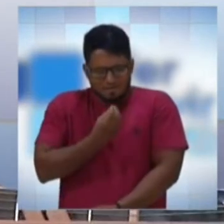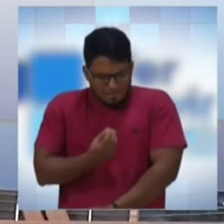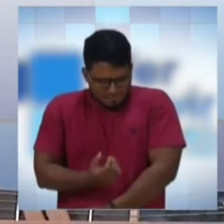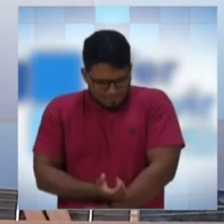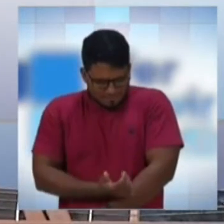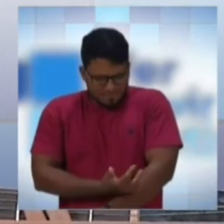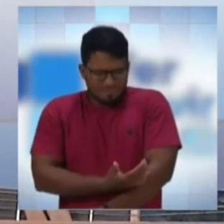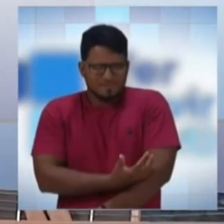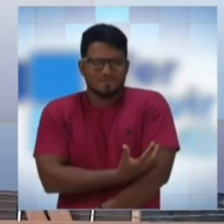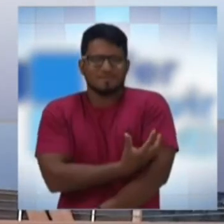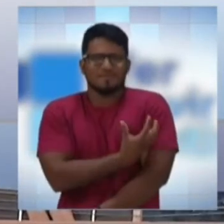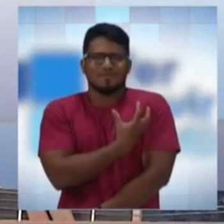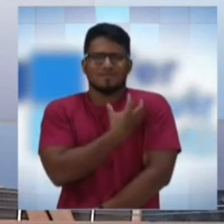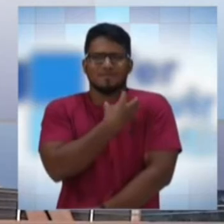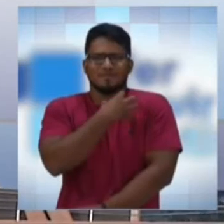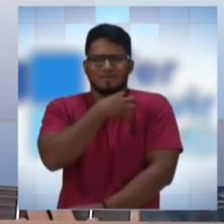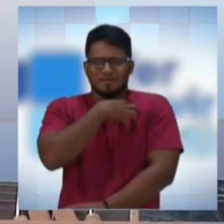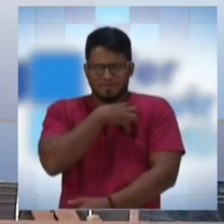invade e